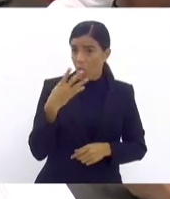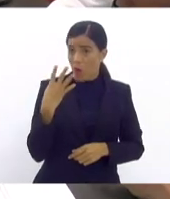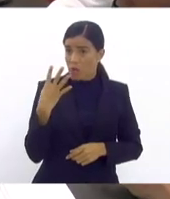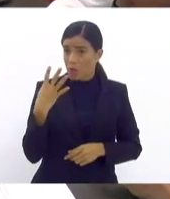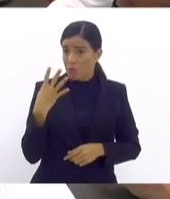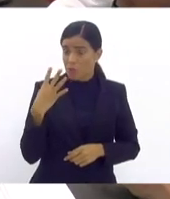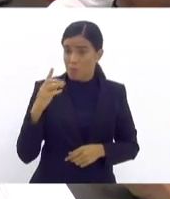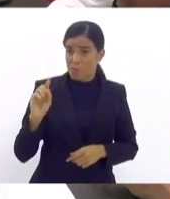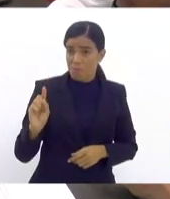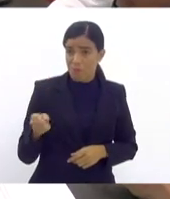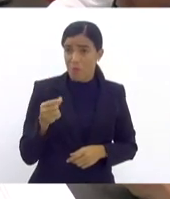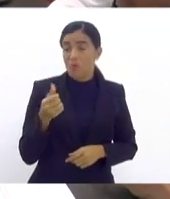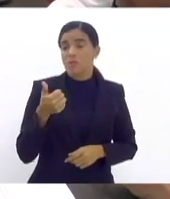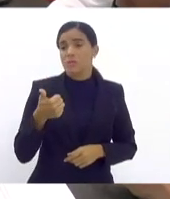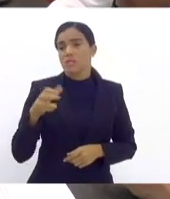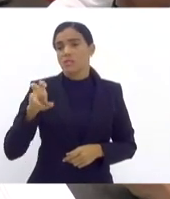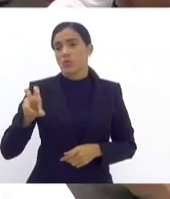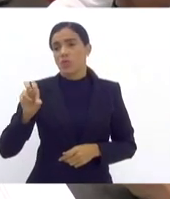4.158. Isso,